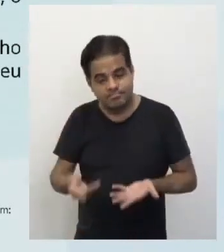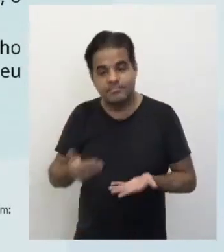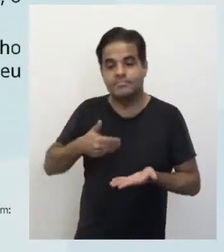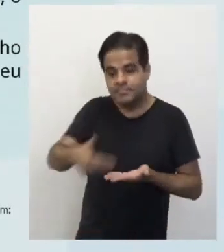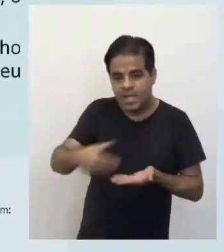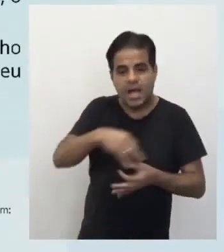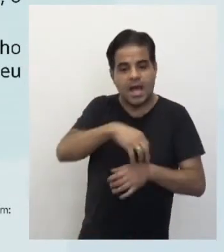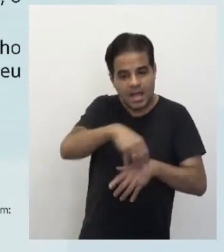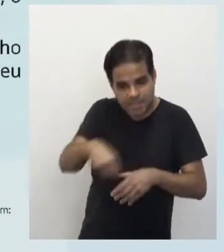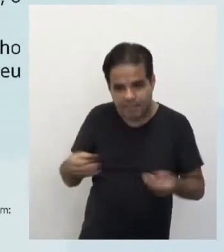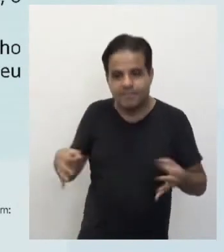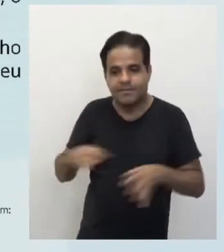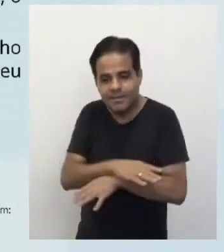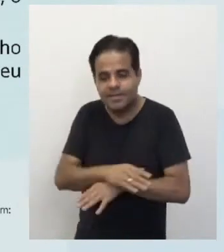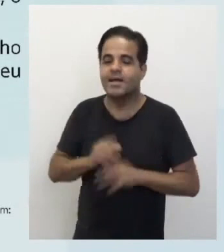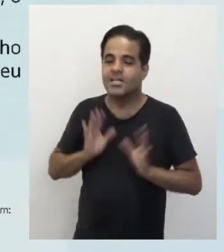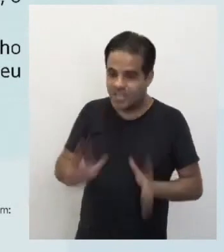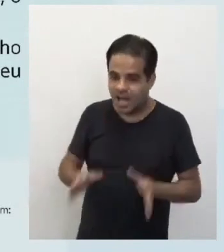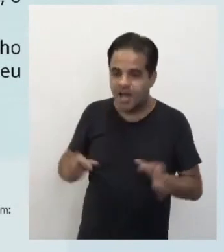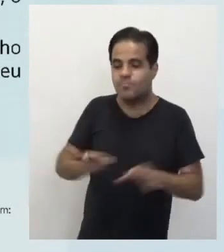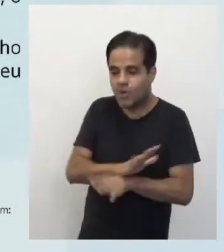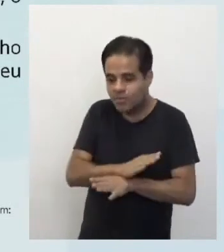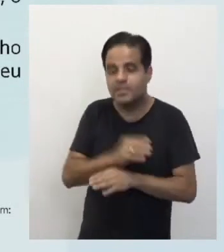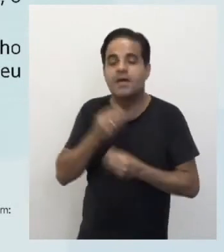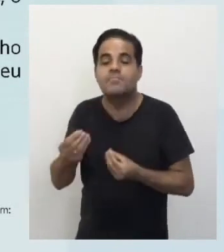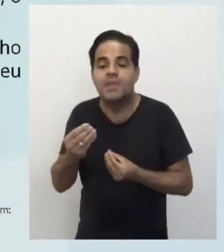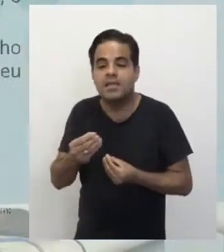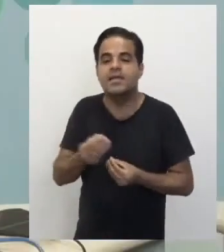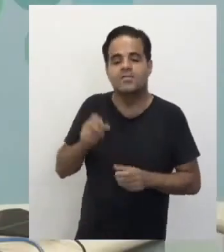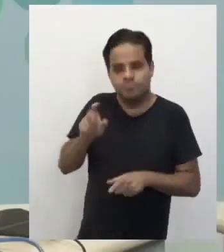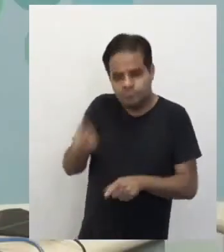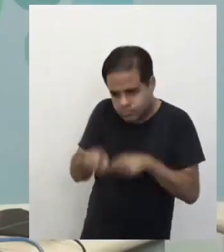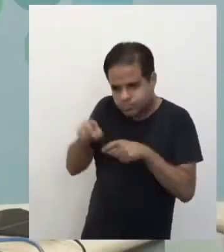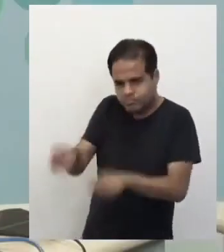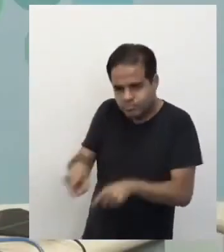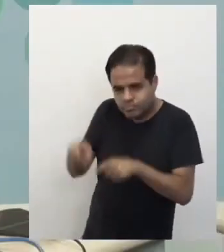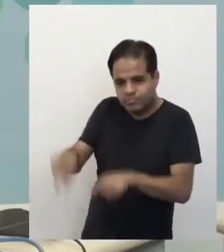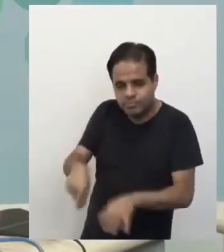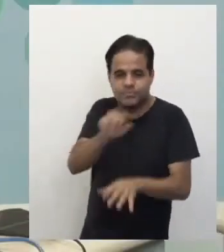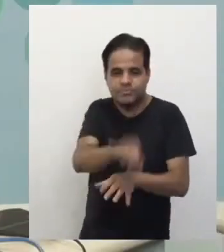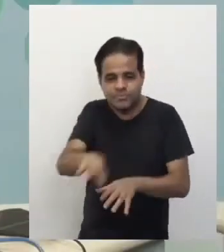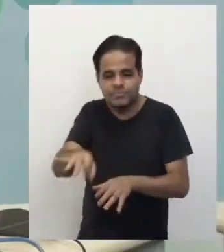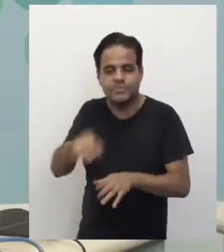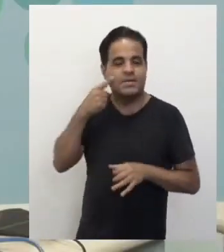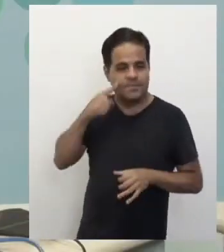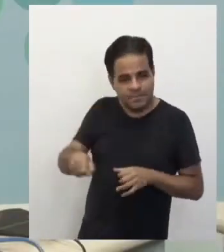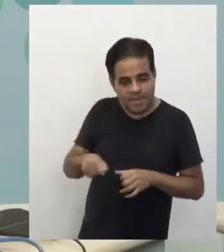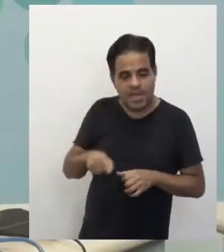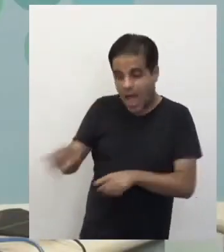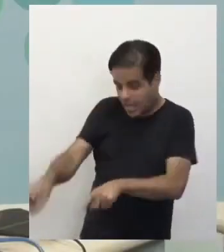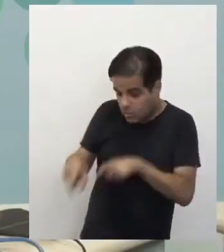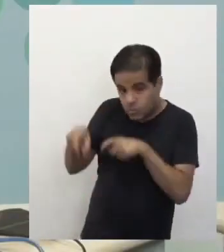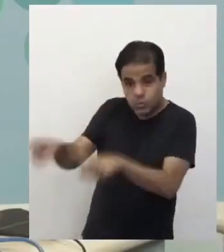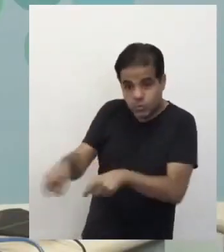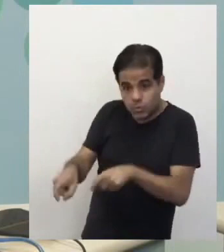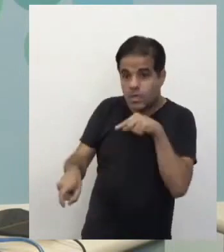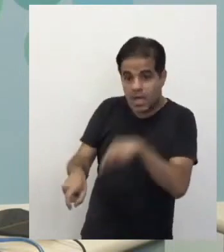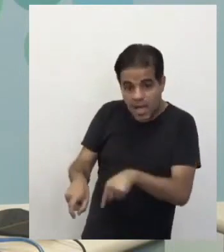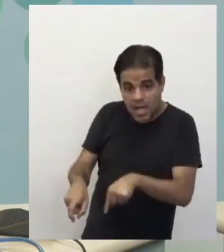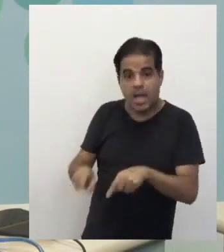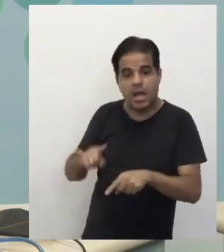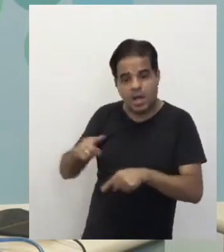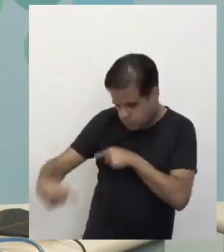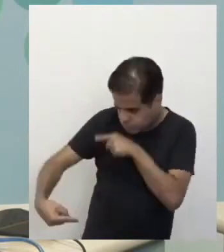está novamente pronta para o cultivo, né? Então, vejam que para eles a questão da agricultura é um ciclo,